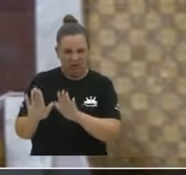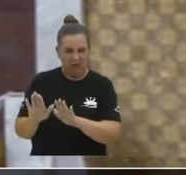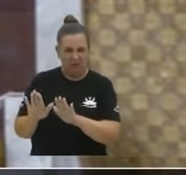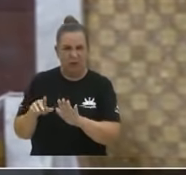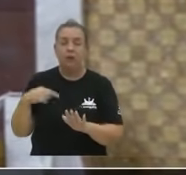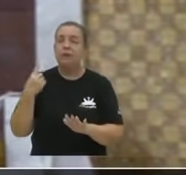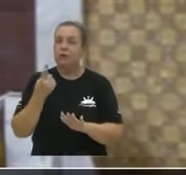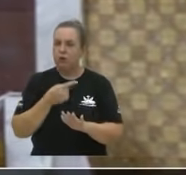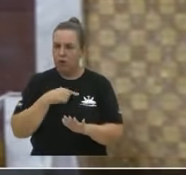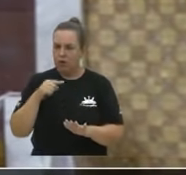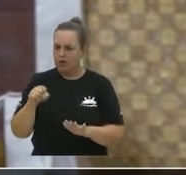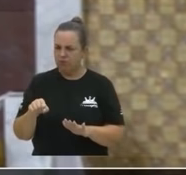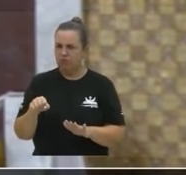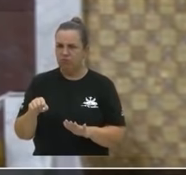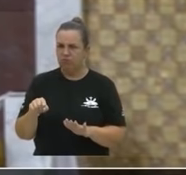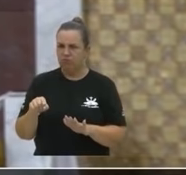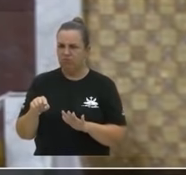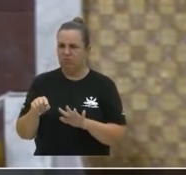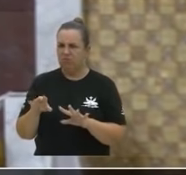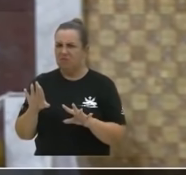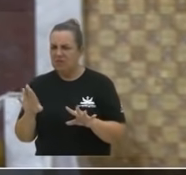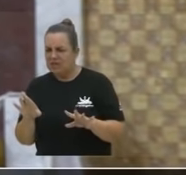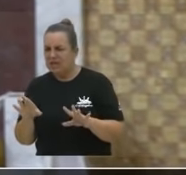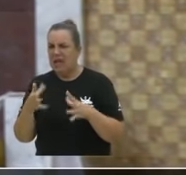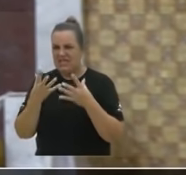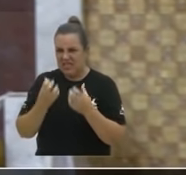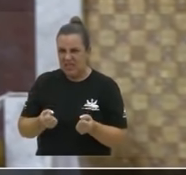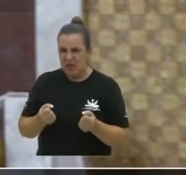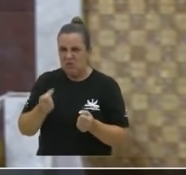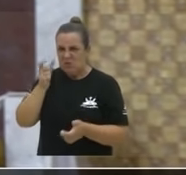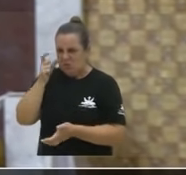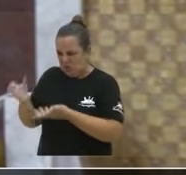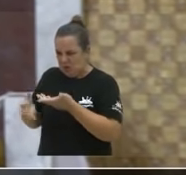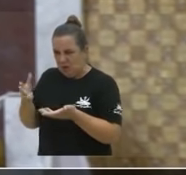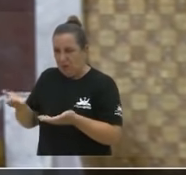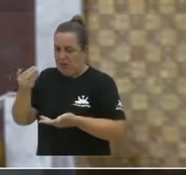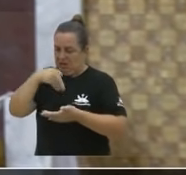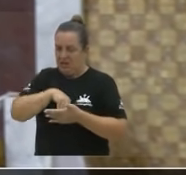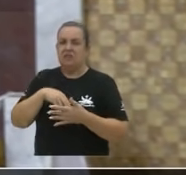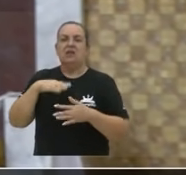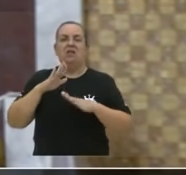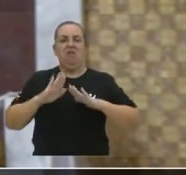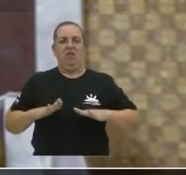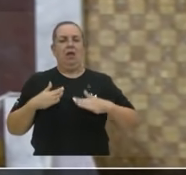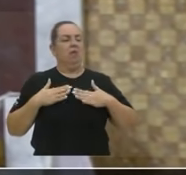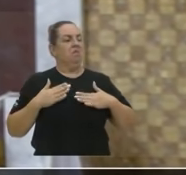nós damos margem, o inimigo se aloja.